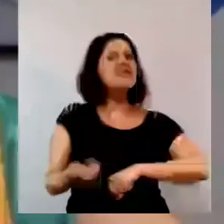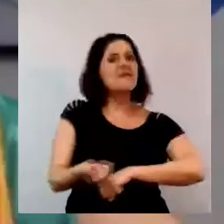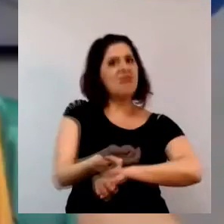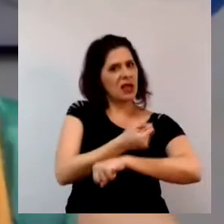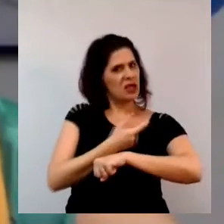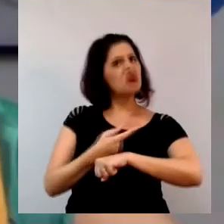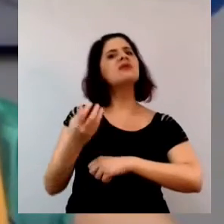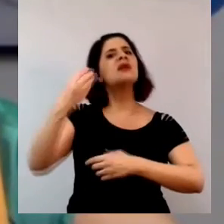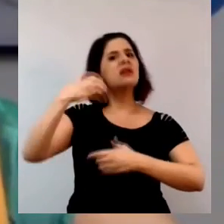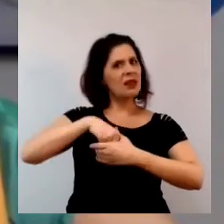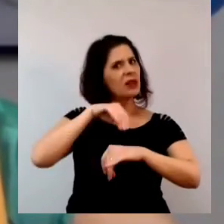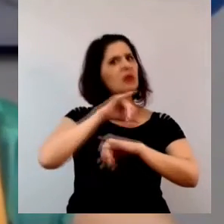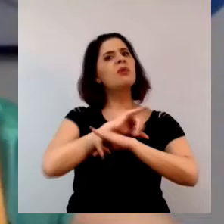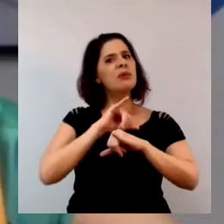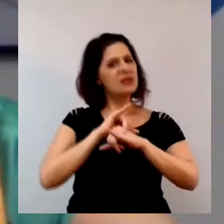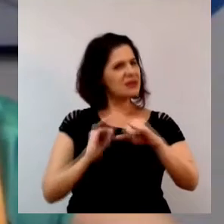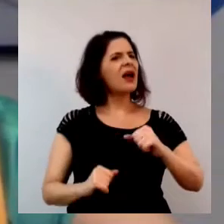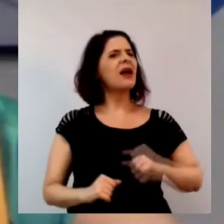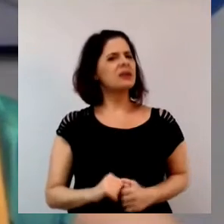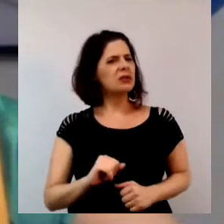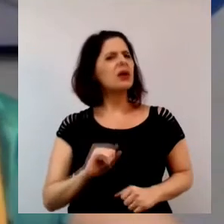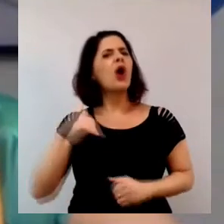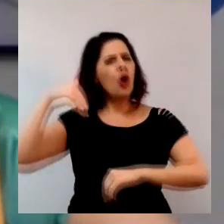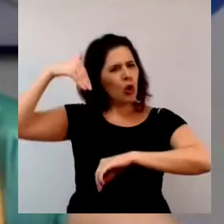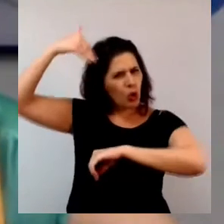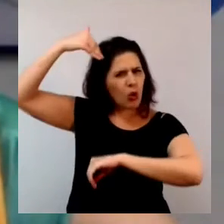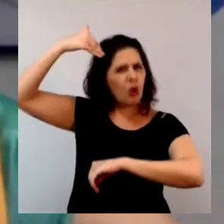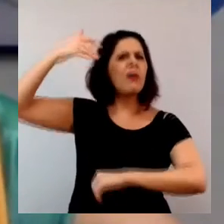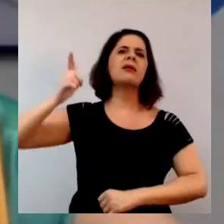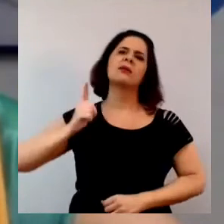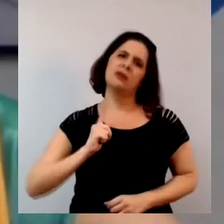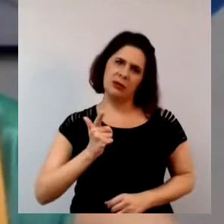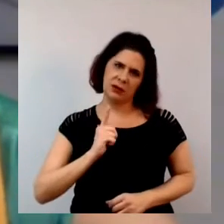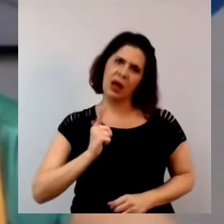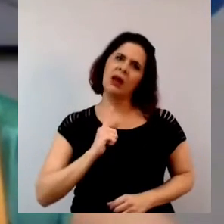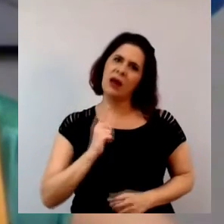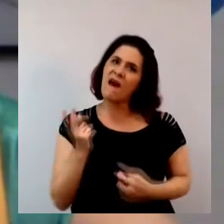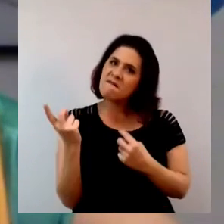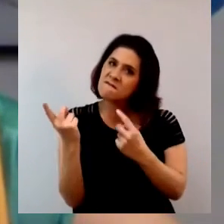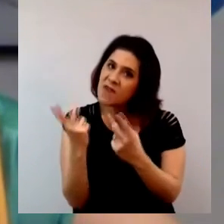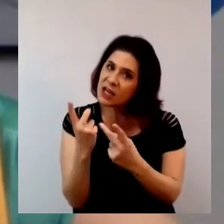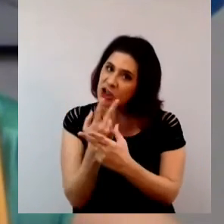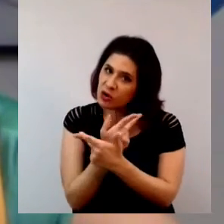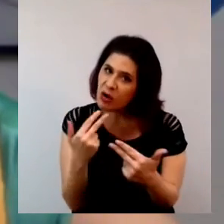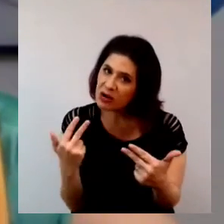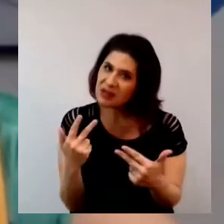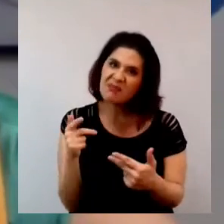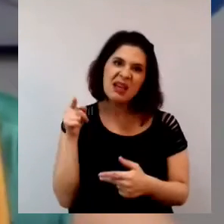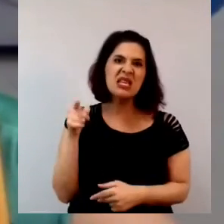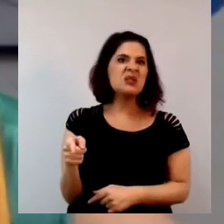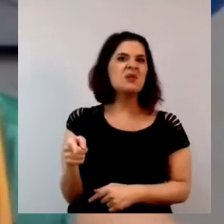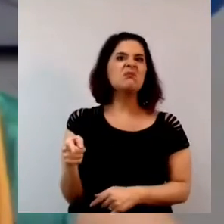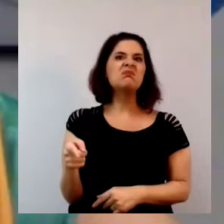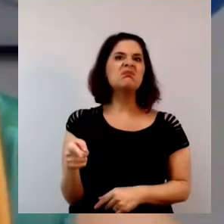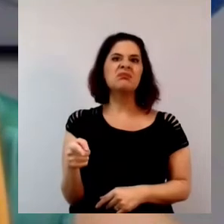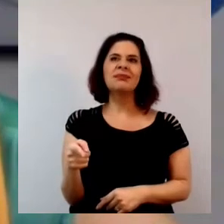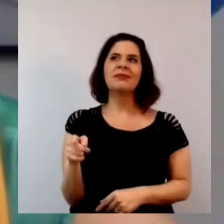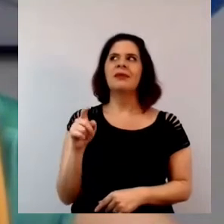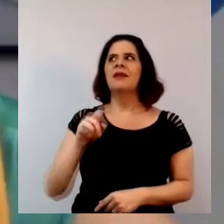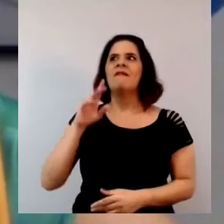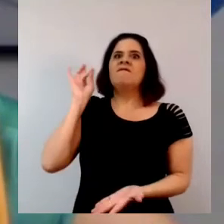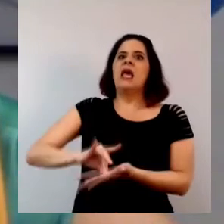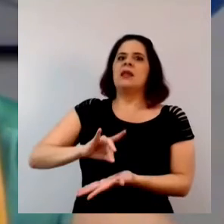Vendendo algumas coisas que não são, né? A gente inventou essa linguagem, mas eu acho que como a